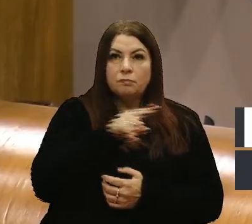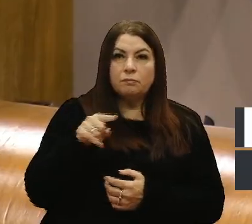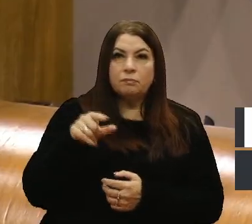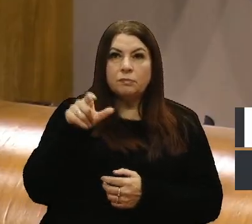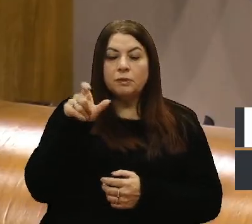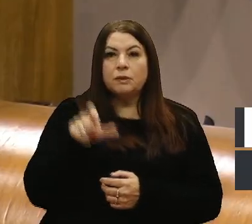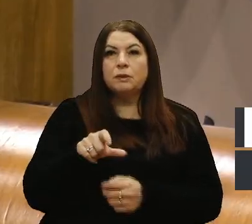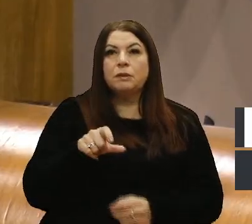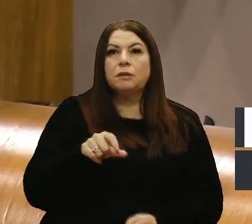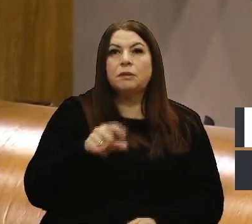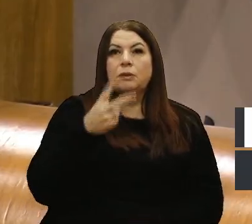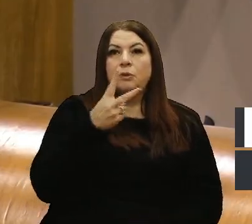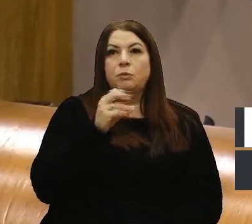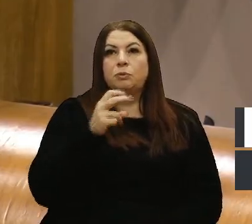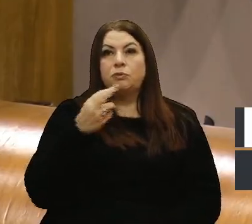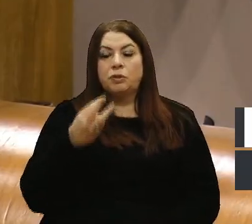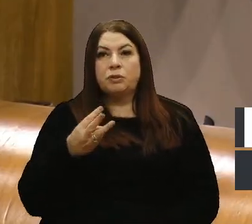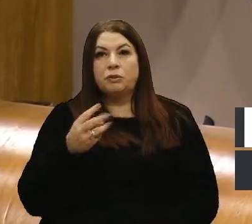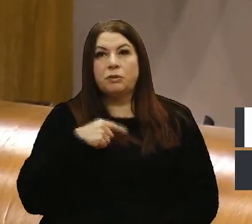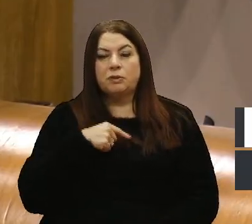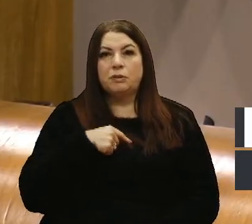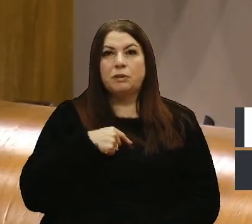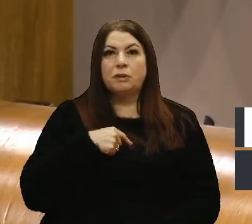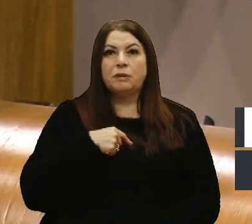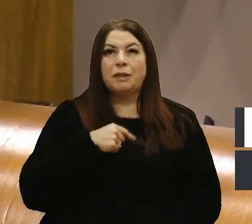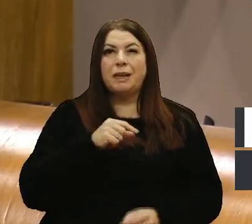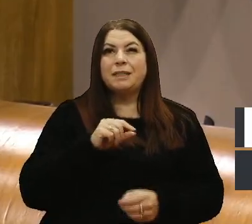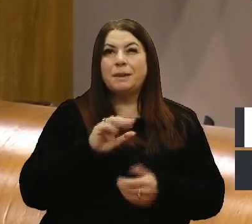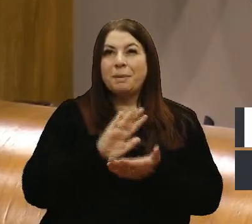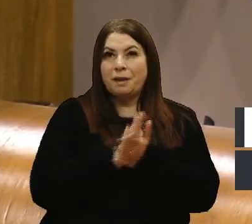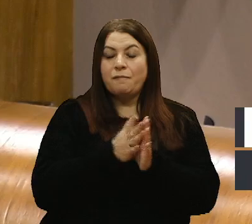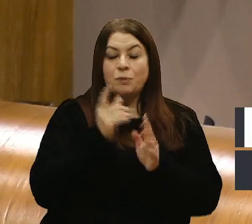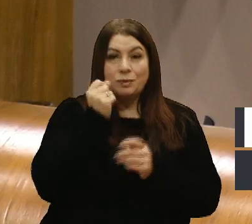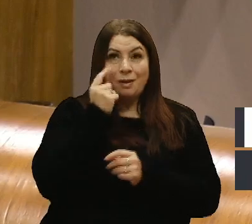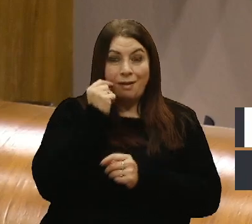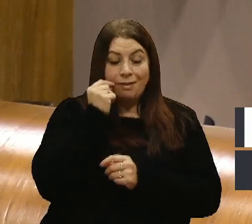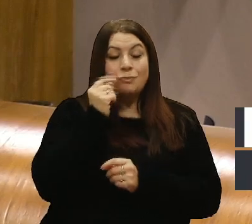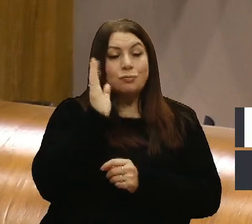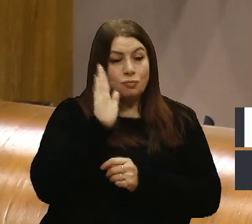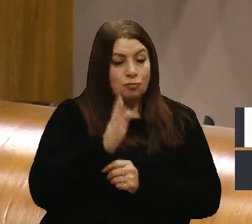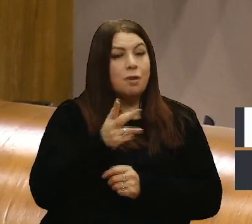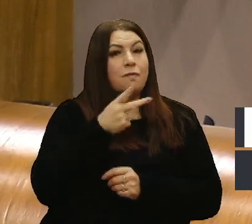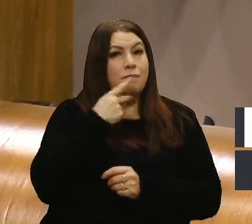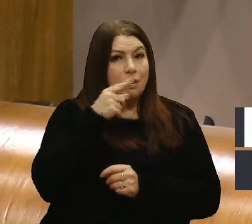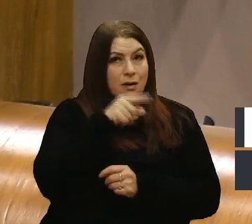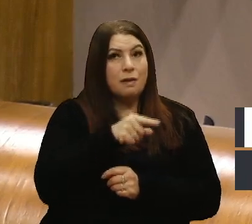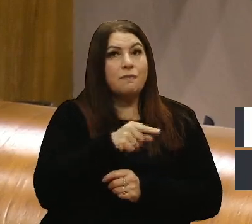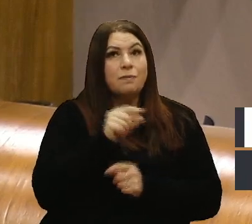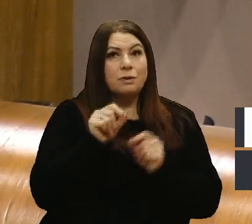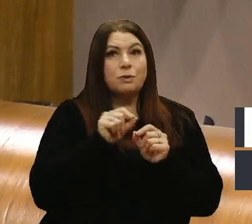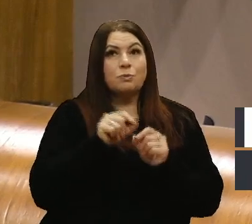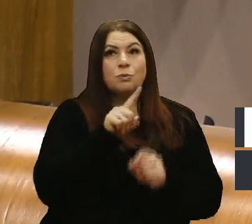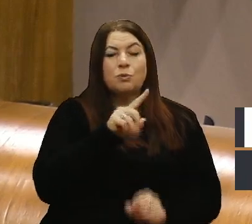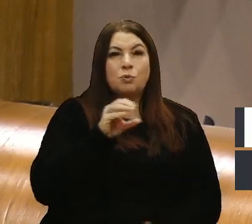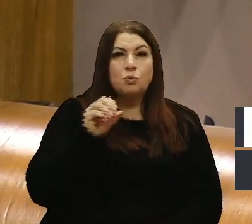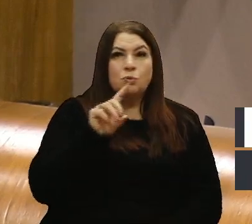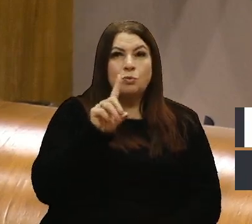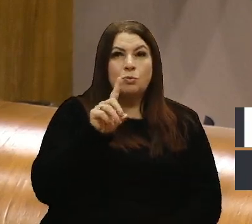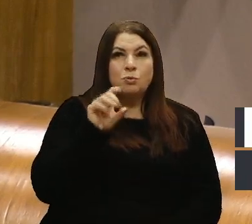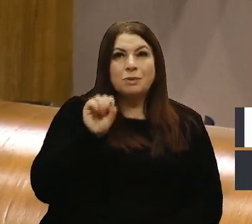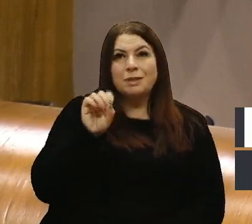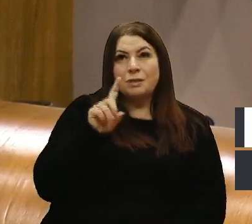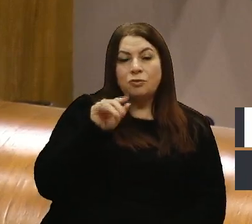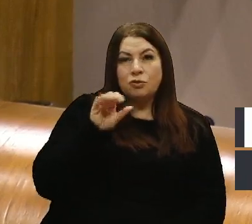em 2023, no caso do torturador dos gatos, onde a gente já falava, né, sobre o zoosadismo, o